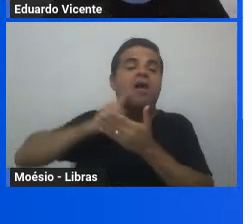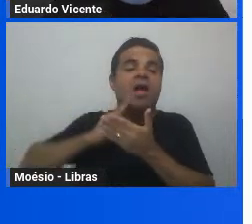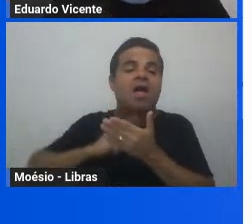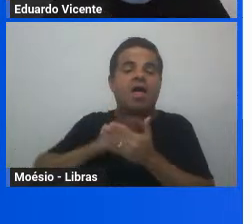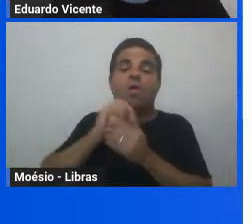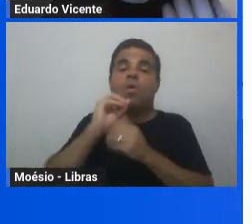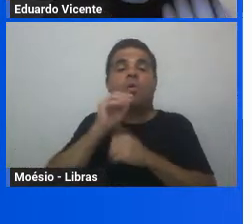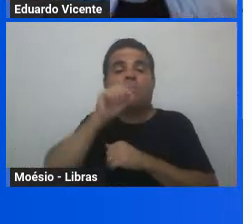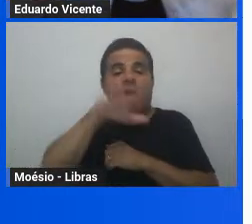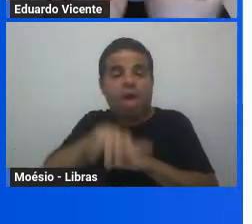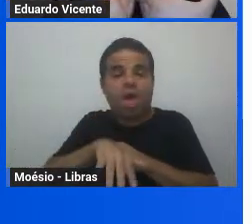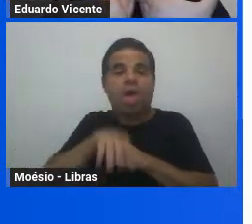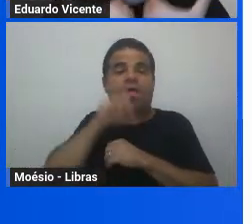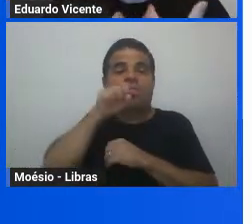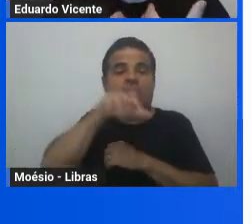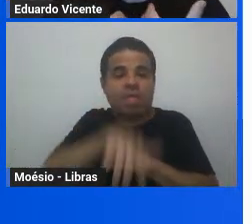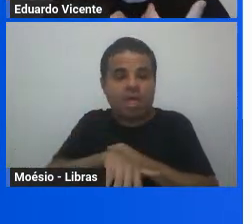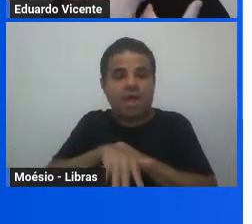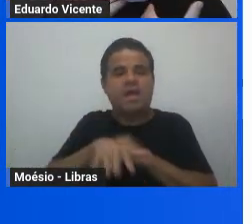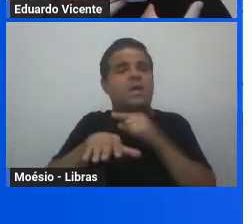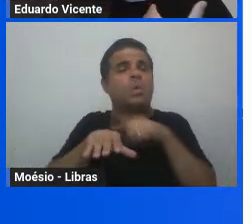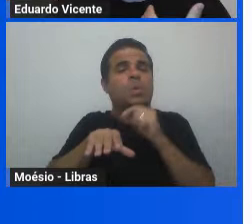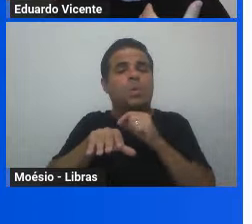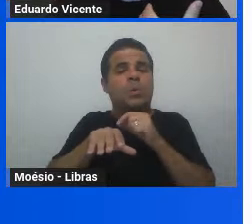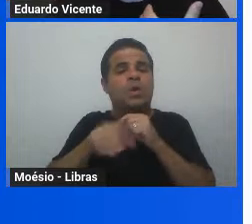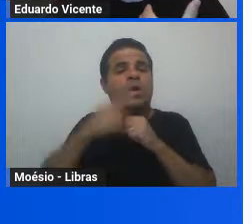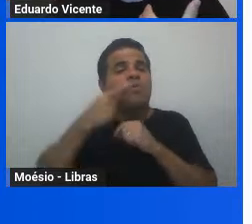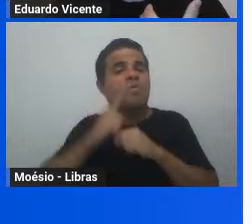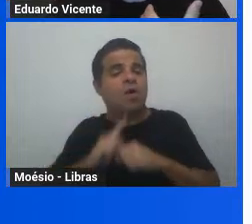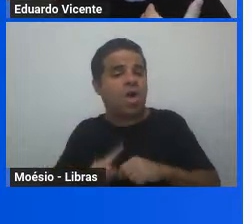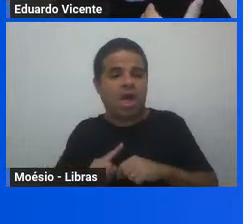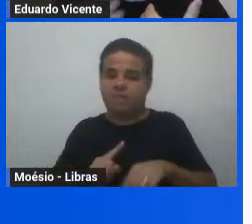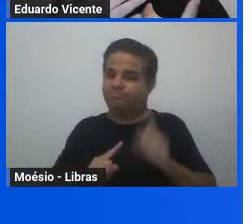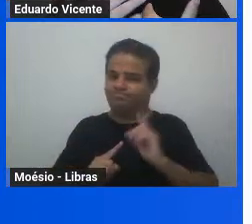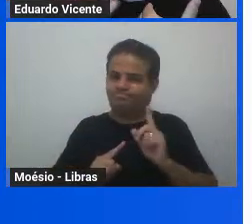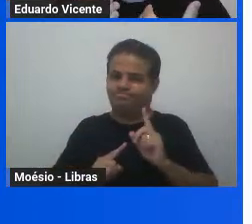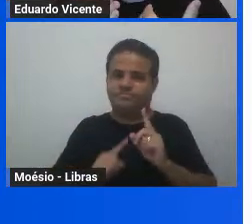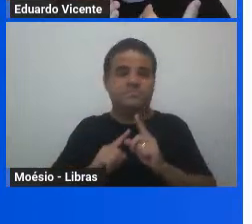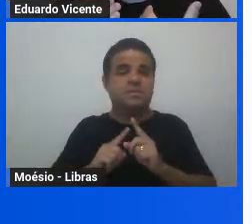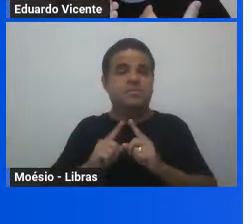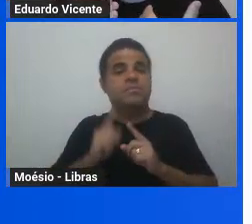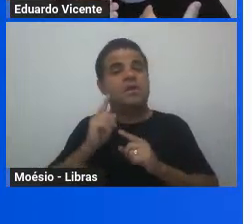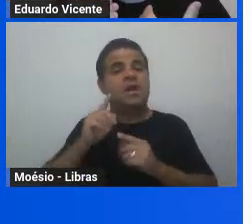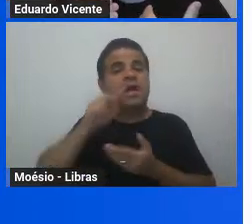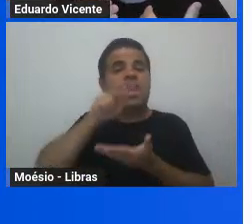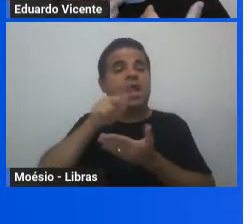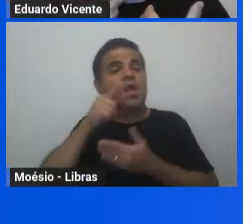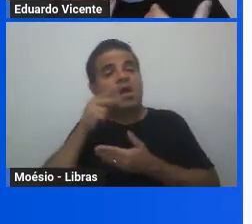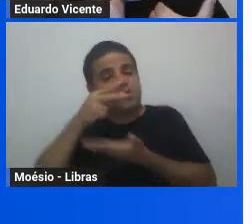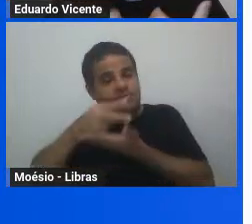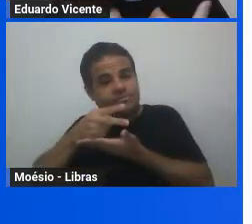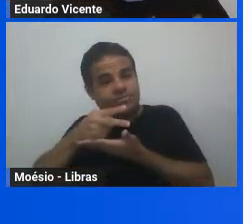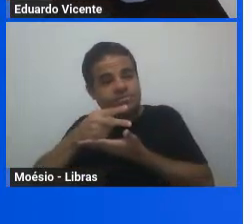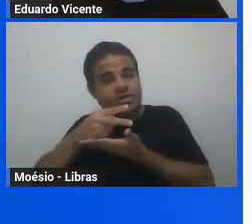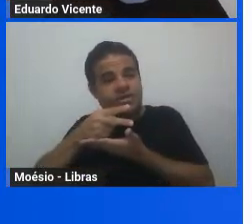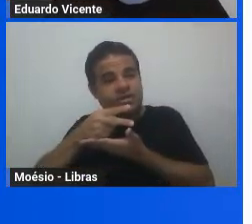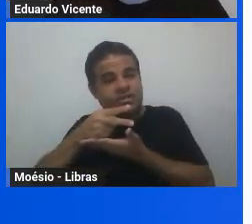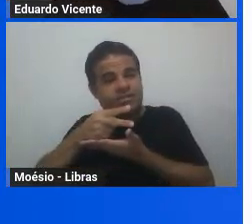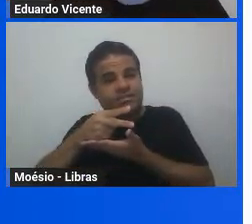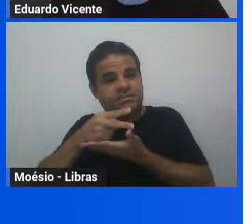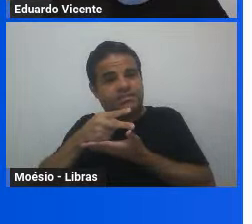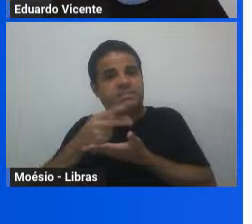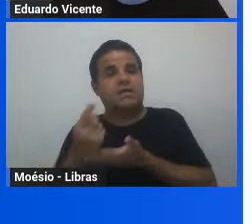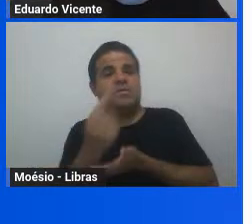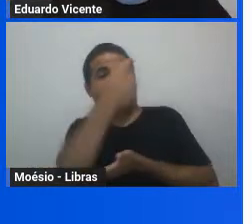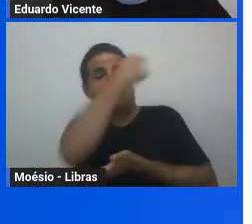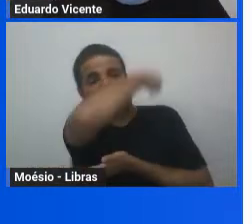vomitar, e aquele vômito, ele não vai escorrer, né? Porque ele não está de lado. E aí vai acabar indo para os pulmões,